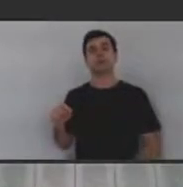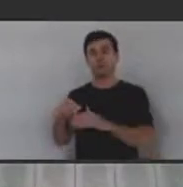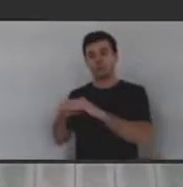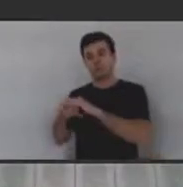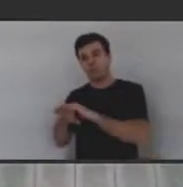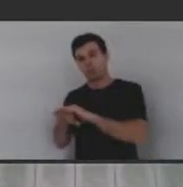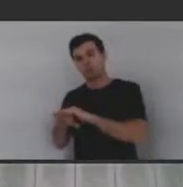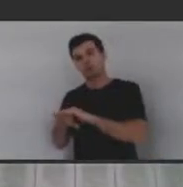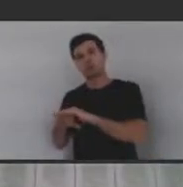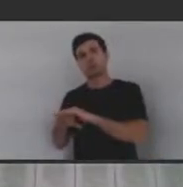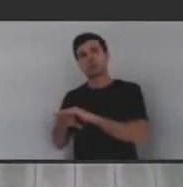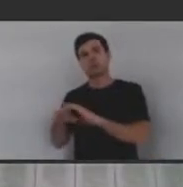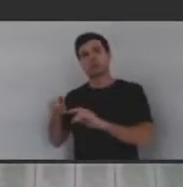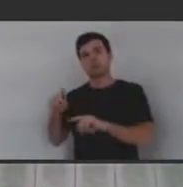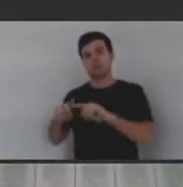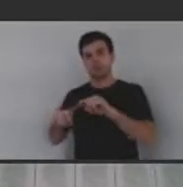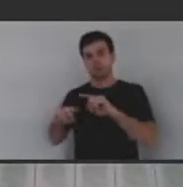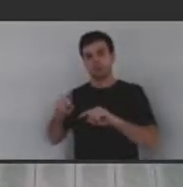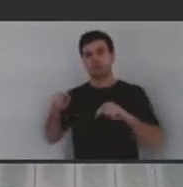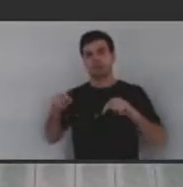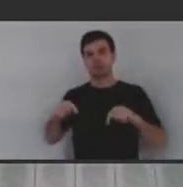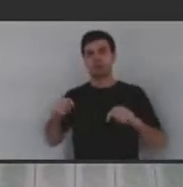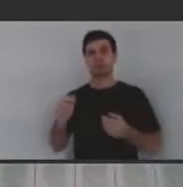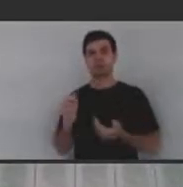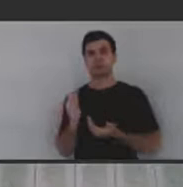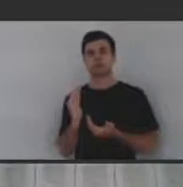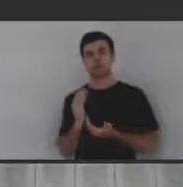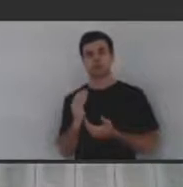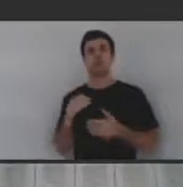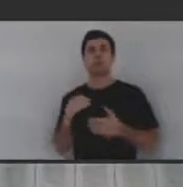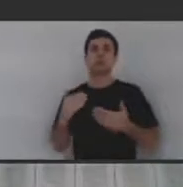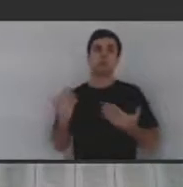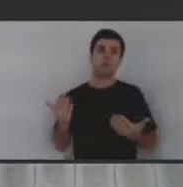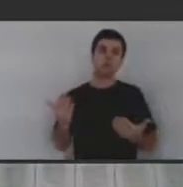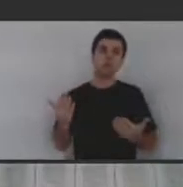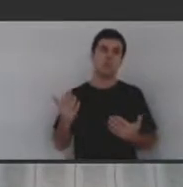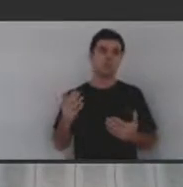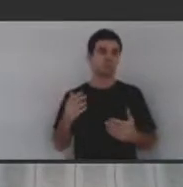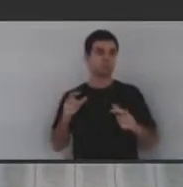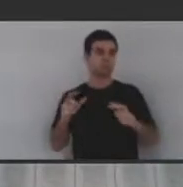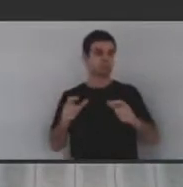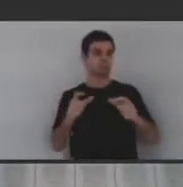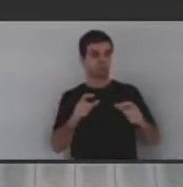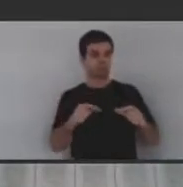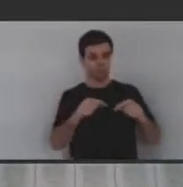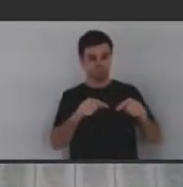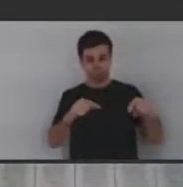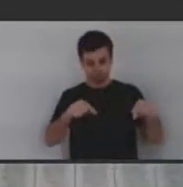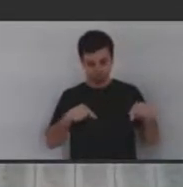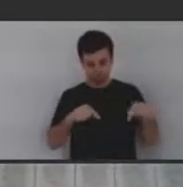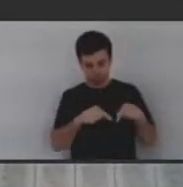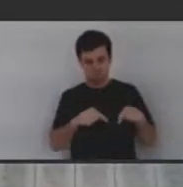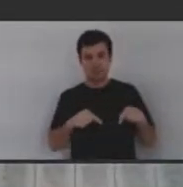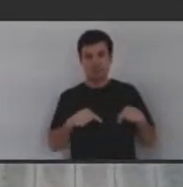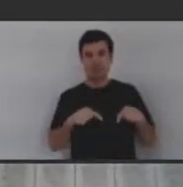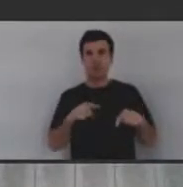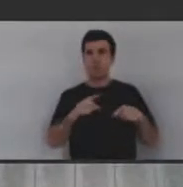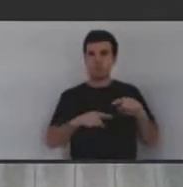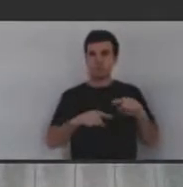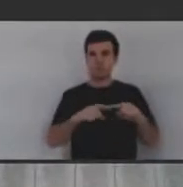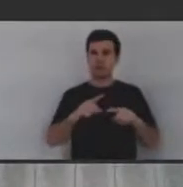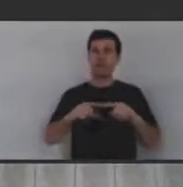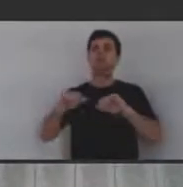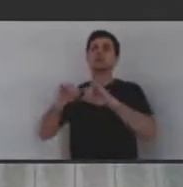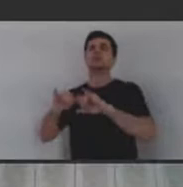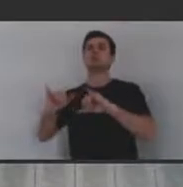material na Câmara de Vereadores ou em suas dependências, referência de campanha eleitoral de qualquer candidatura